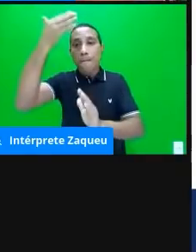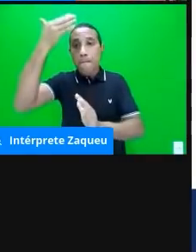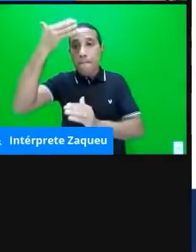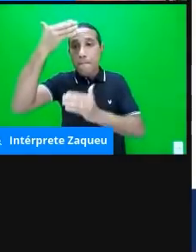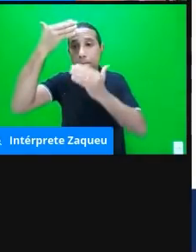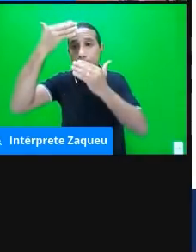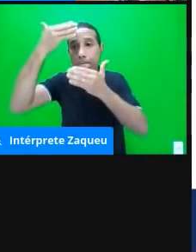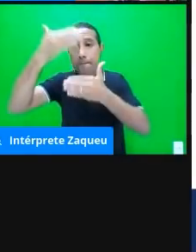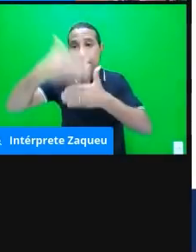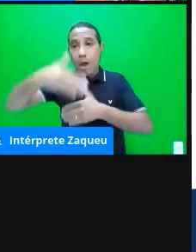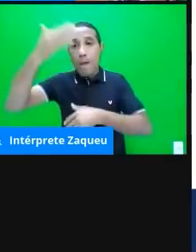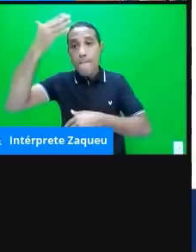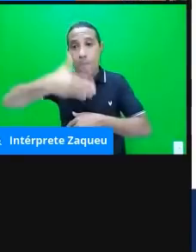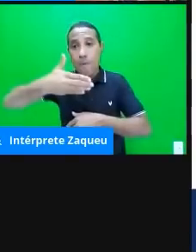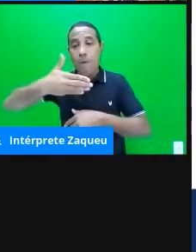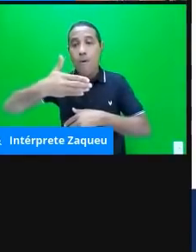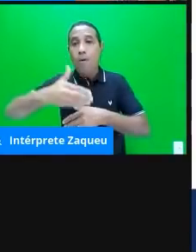e garanta o certificado.